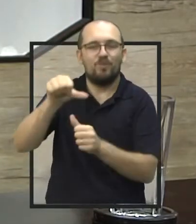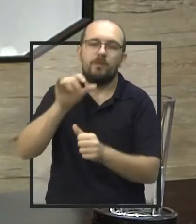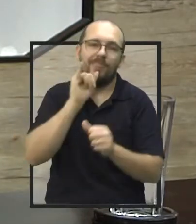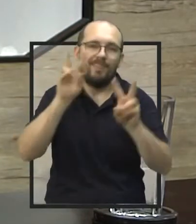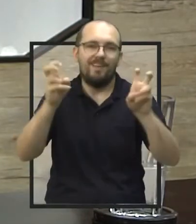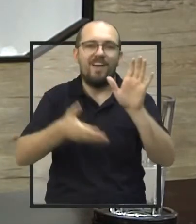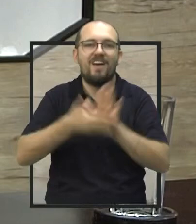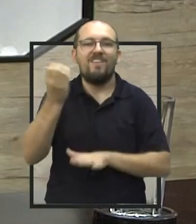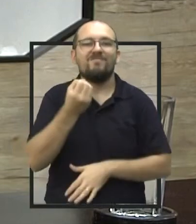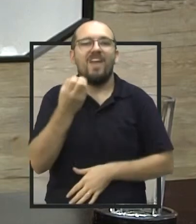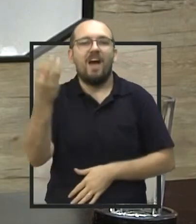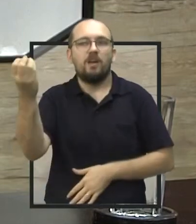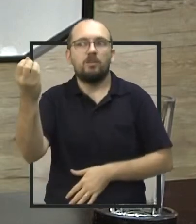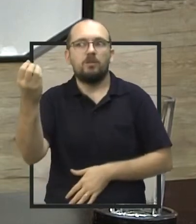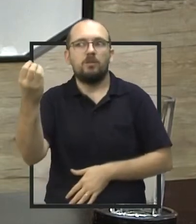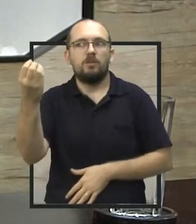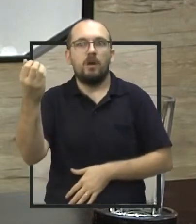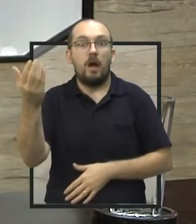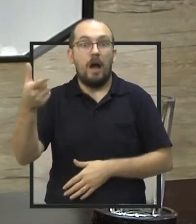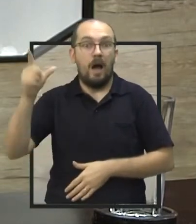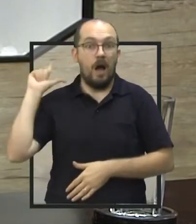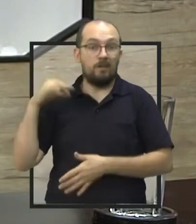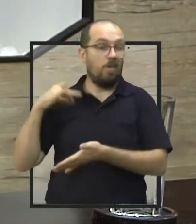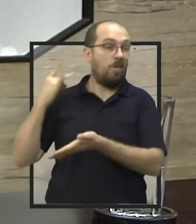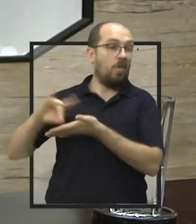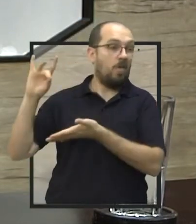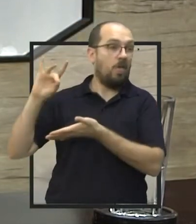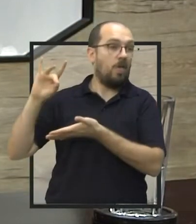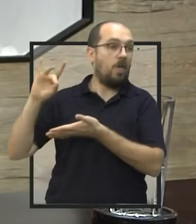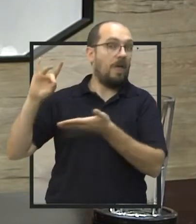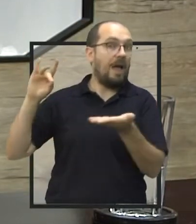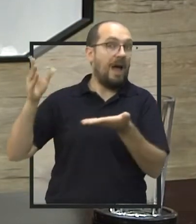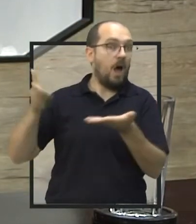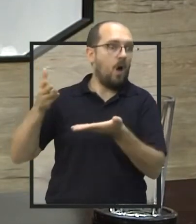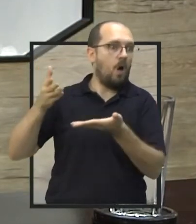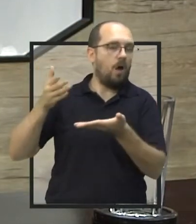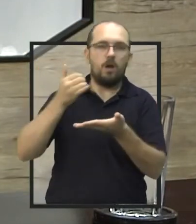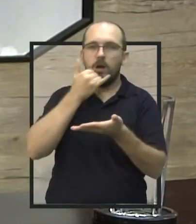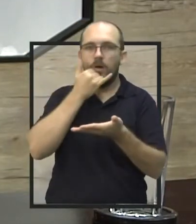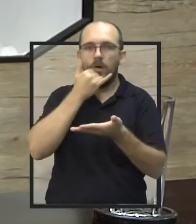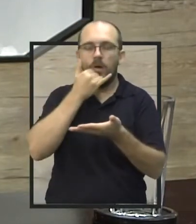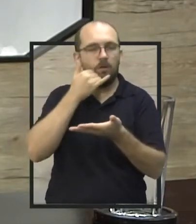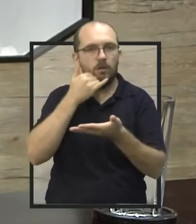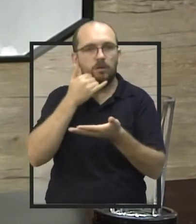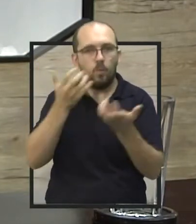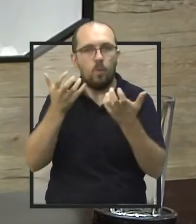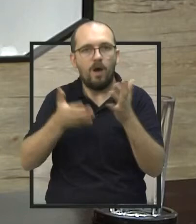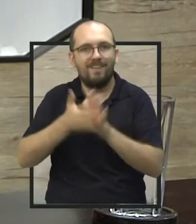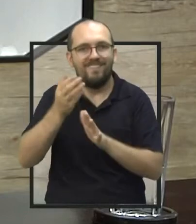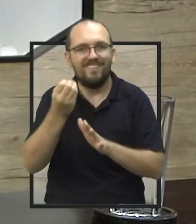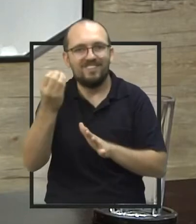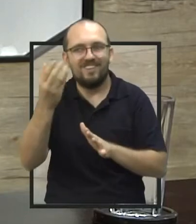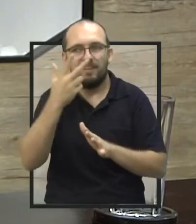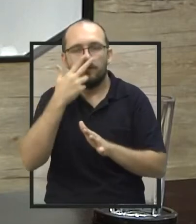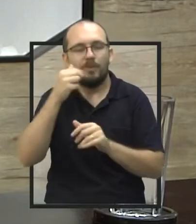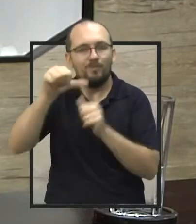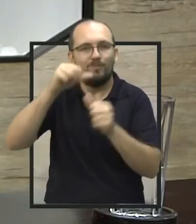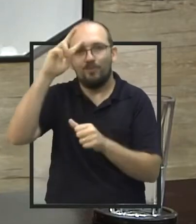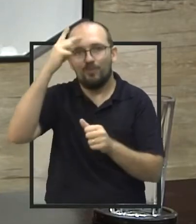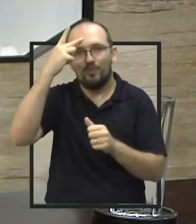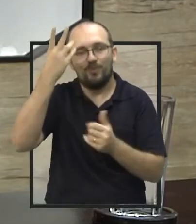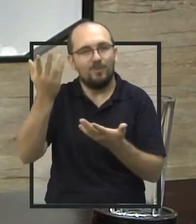e comparado aos surtos que a gente está tendo, que eu estou tendo agora na pandemia com esses, né, eu percebo o